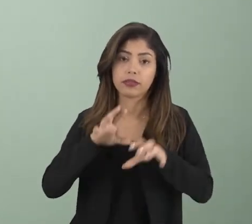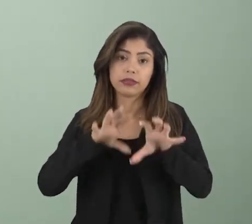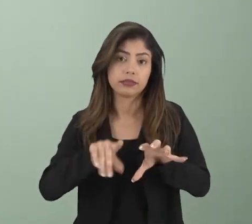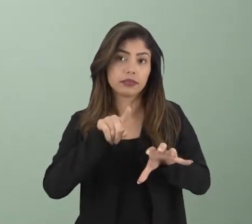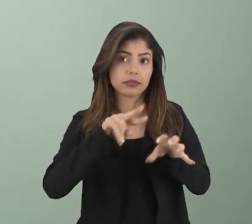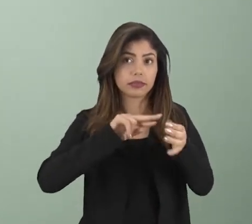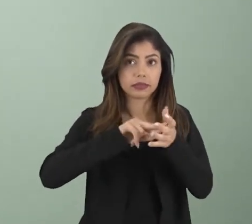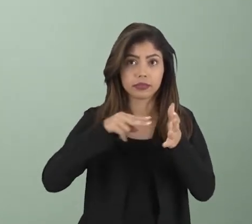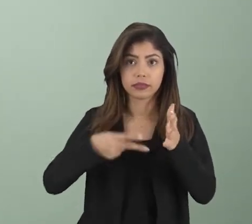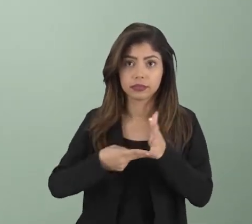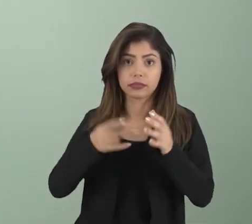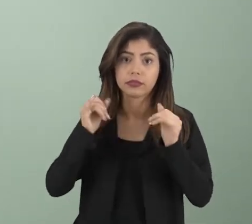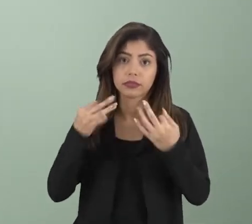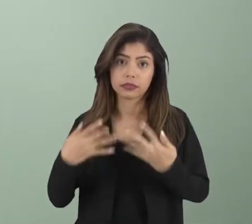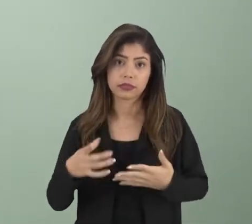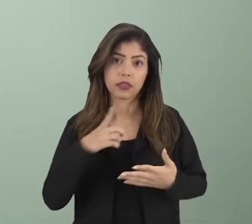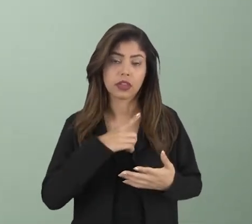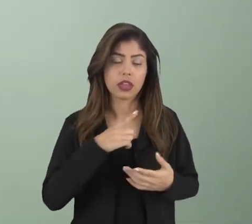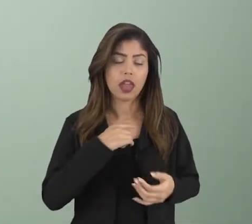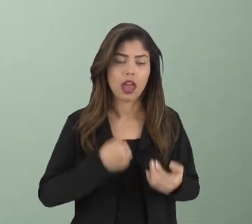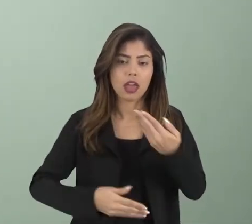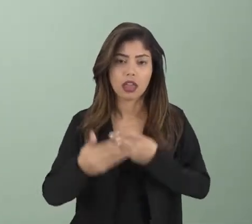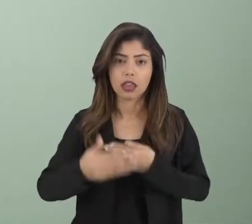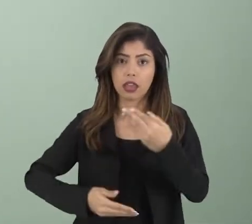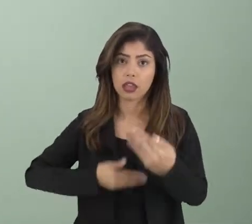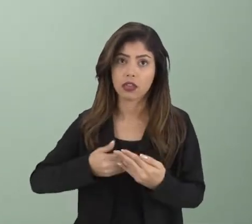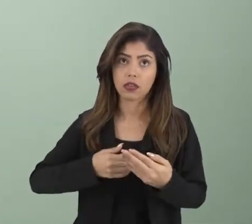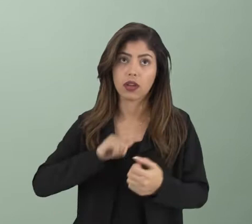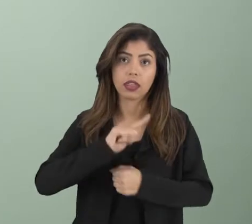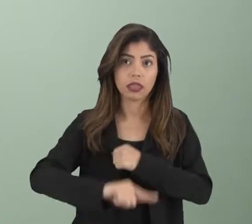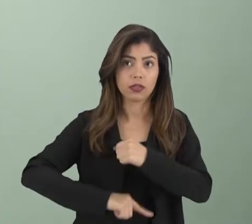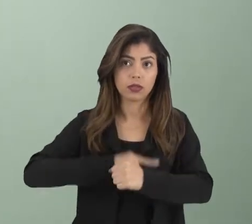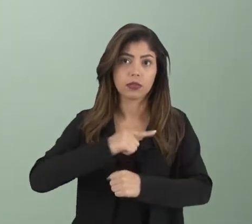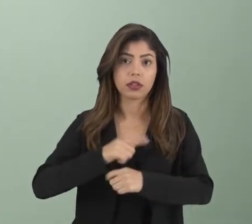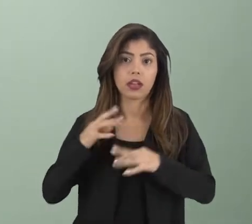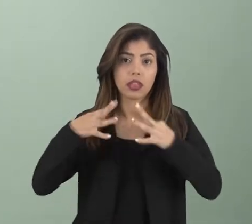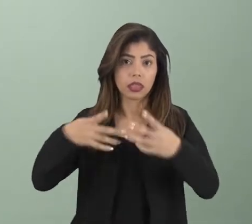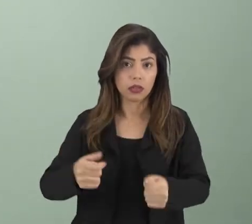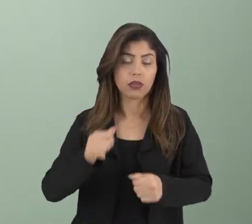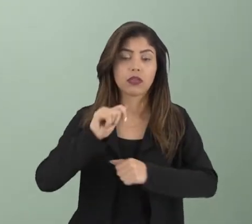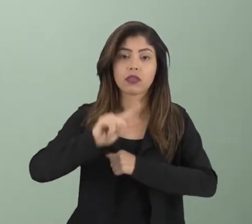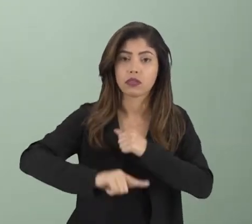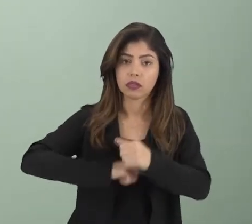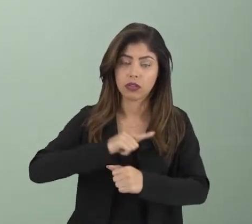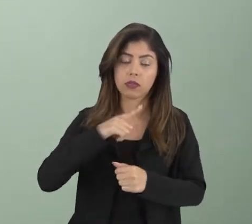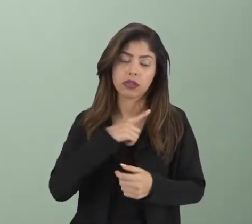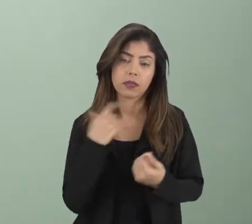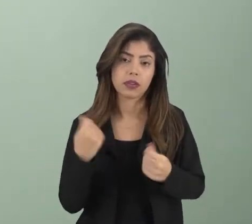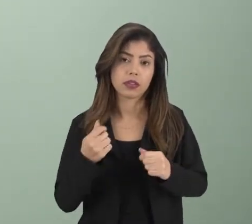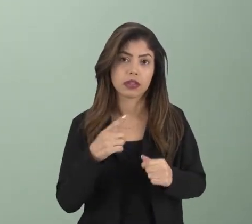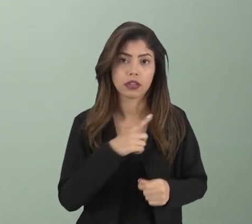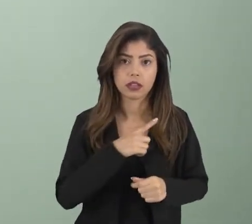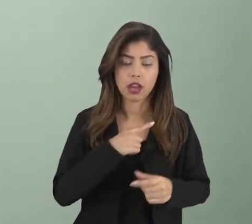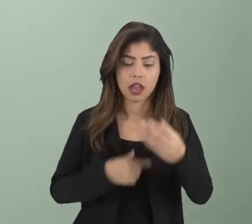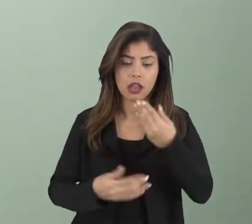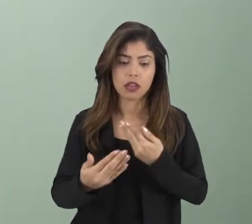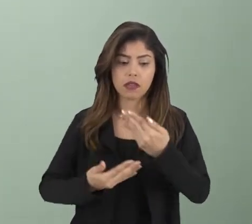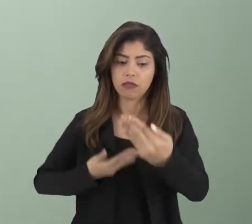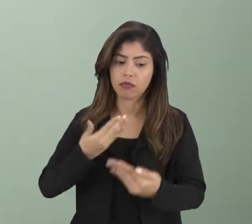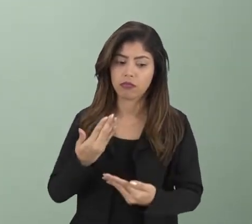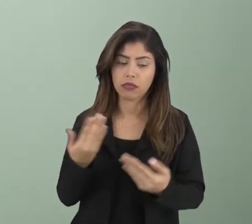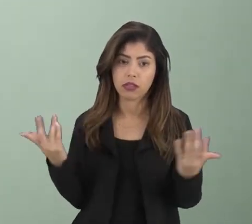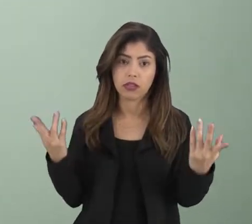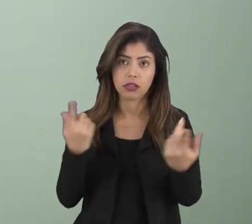se dá exclusivamente por causa das interações atômicas. Então todos os átomos eles têm necessidade de interagir entre